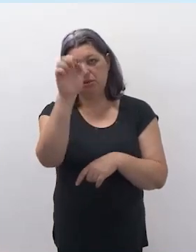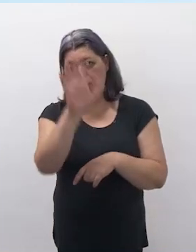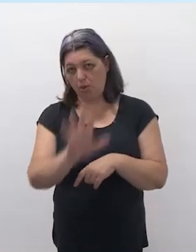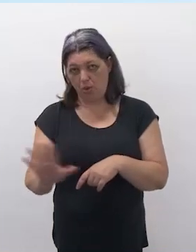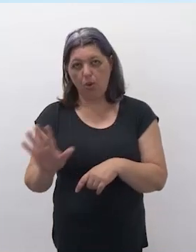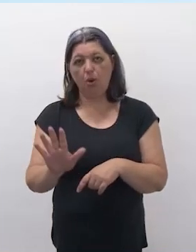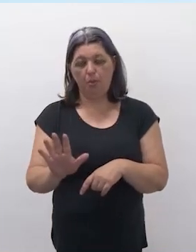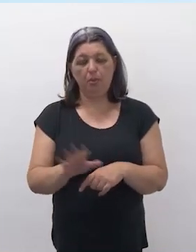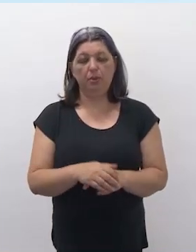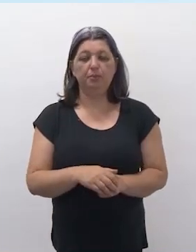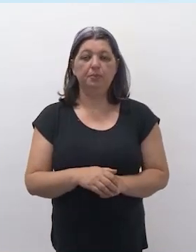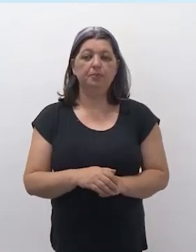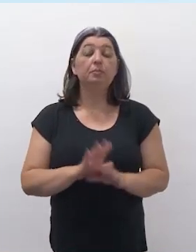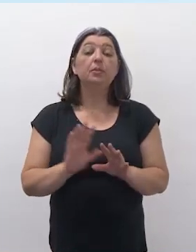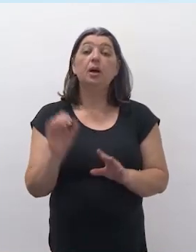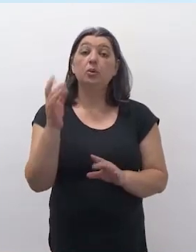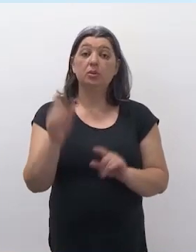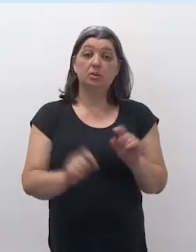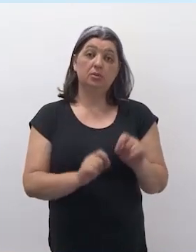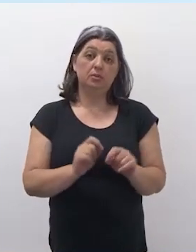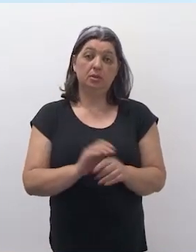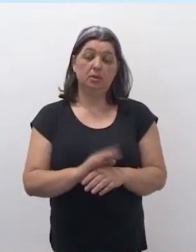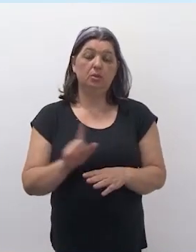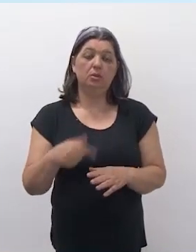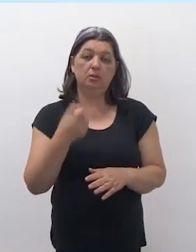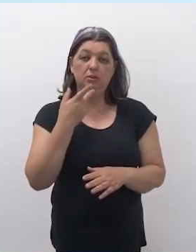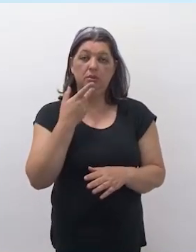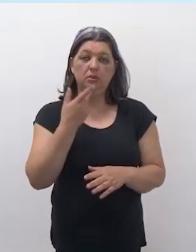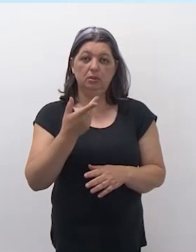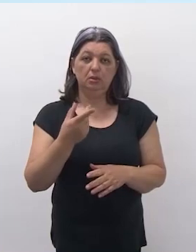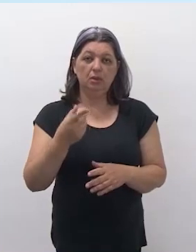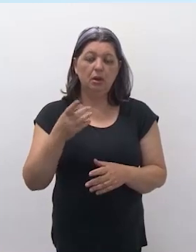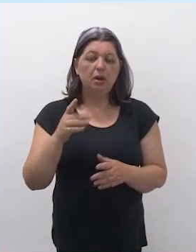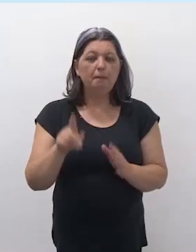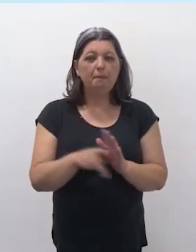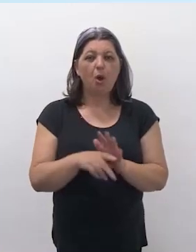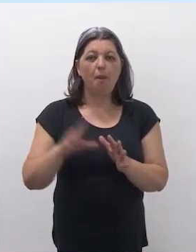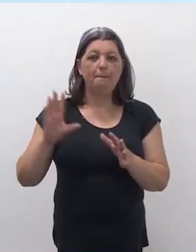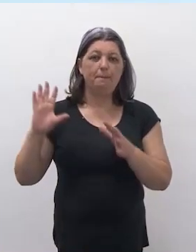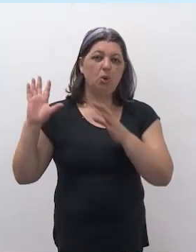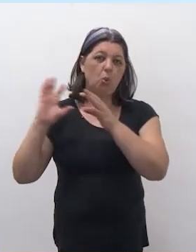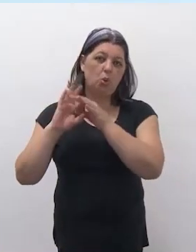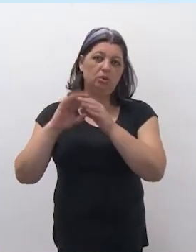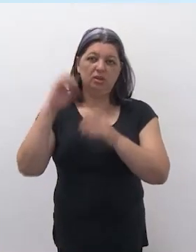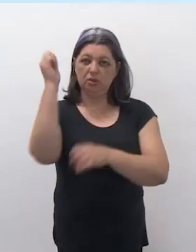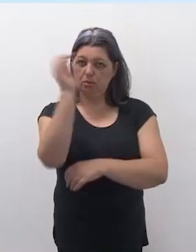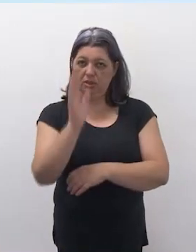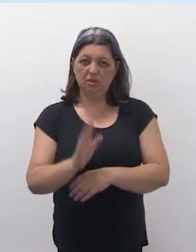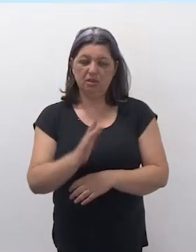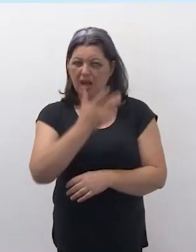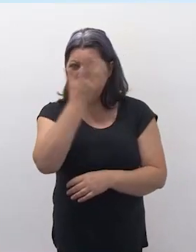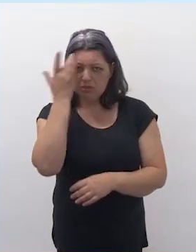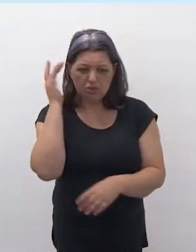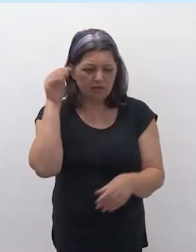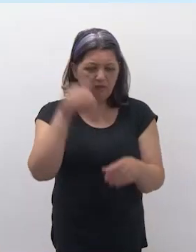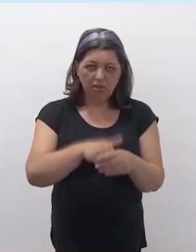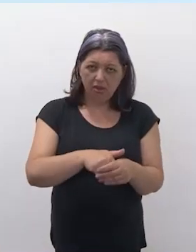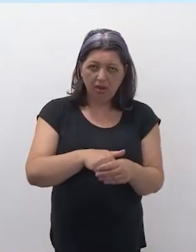mas o que acontecia é que quando ela era traduzida aqui para a realidade brasileira, as pessoas elas não votavam